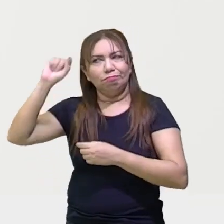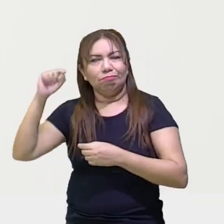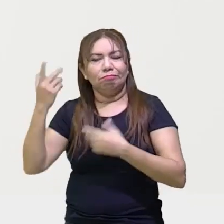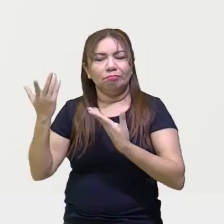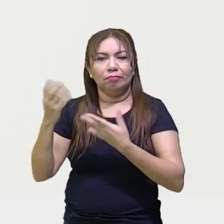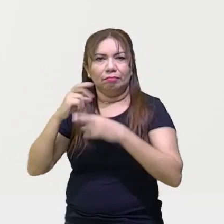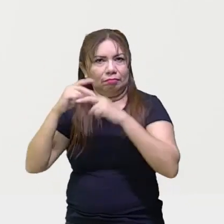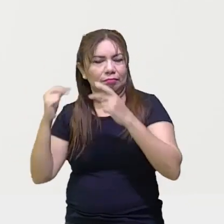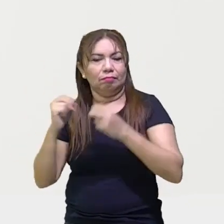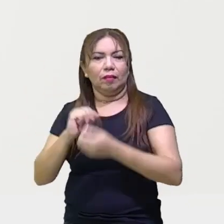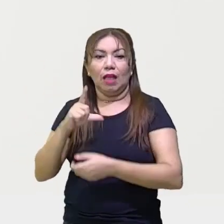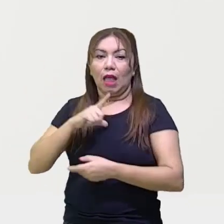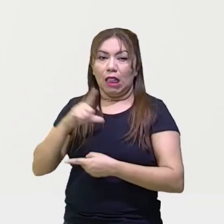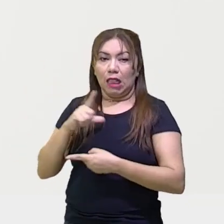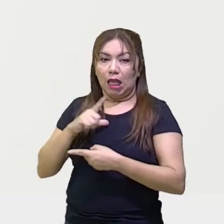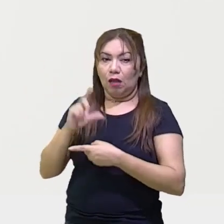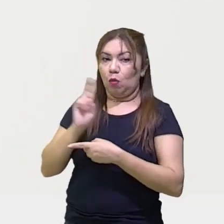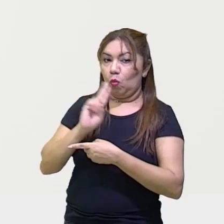vai ver a